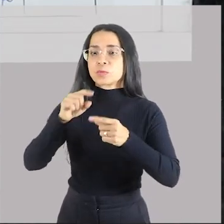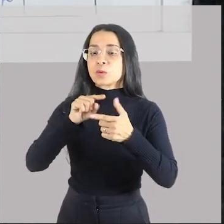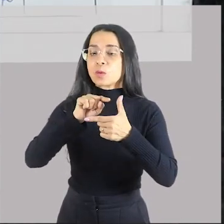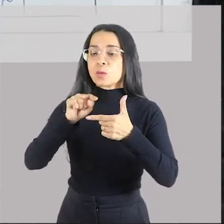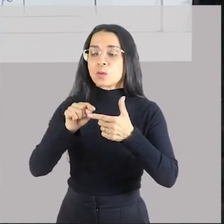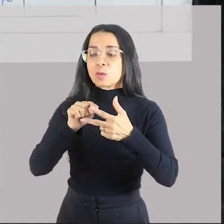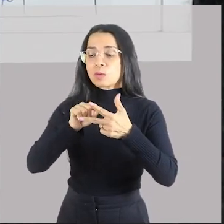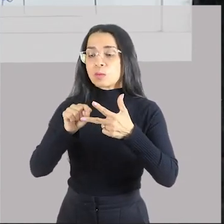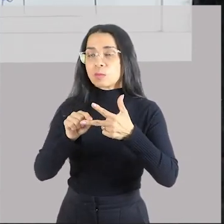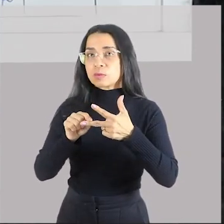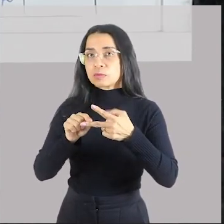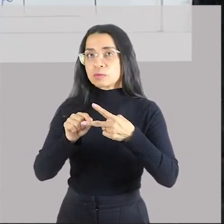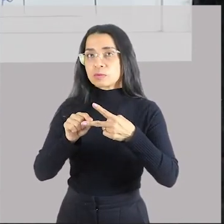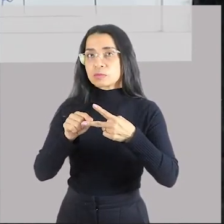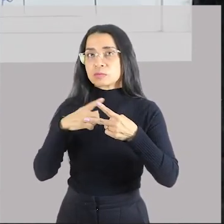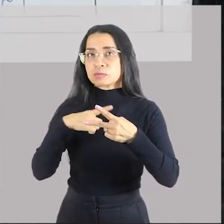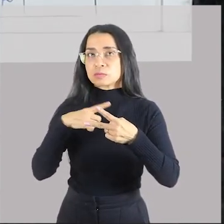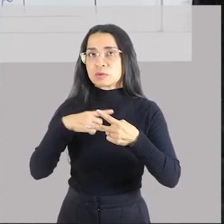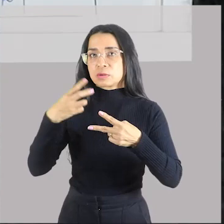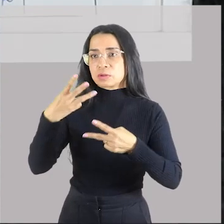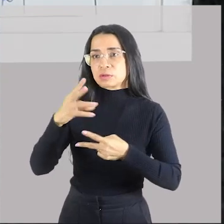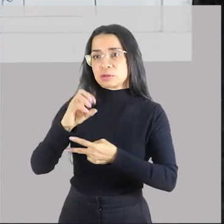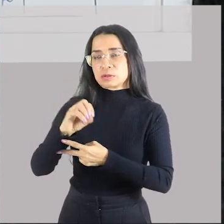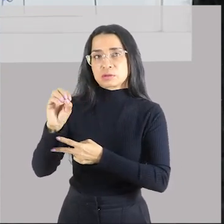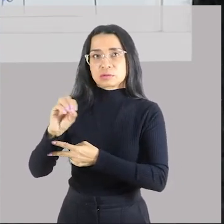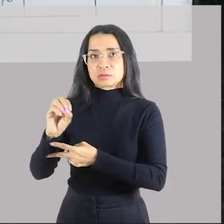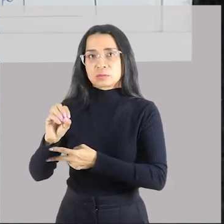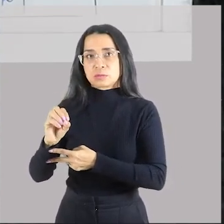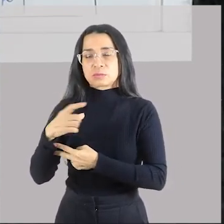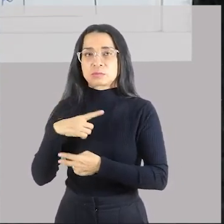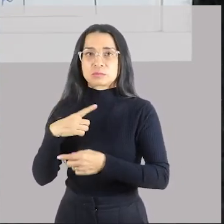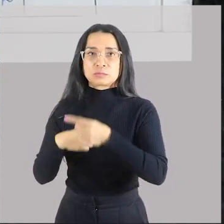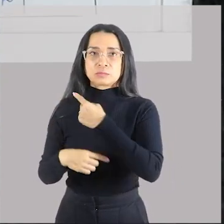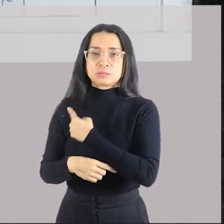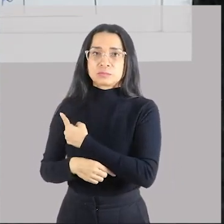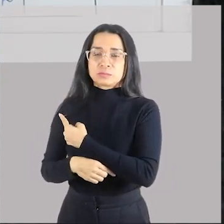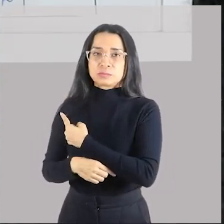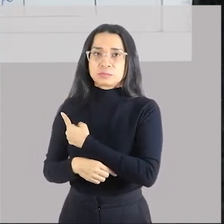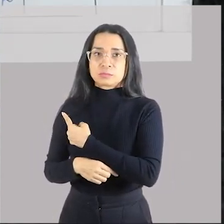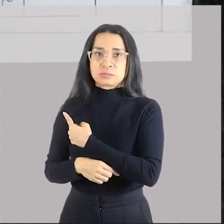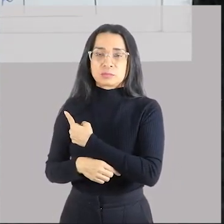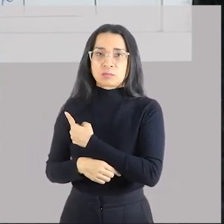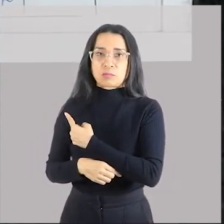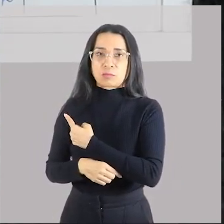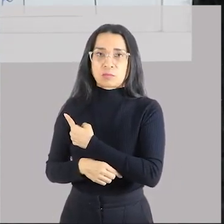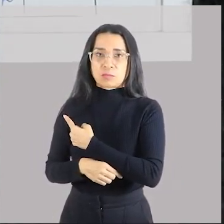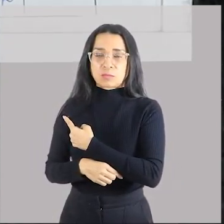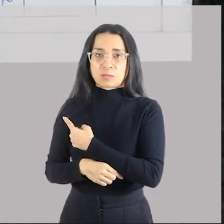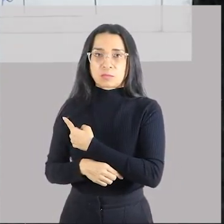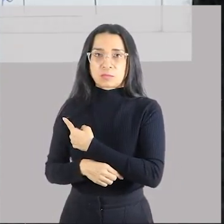Nós temos o nosso apótema, nós temos o nosso raio e aqui a metade do lado.